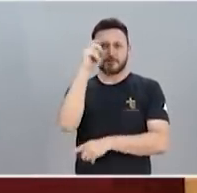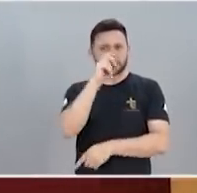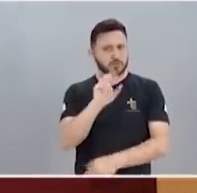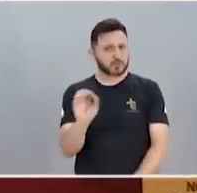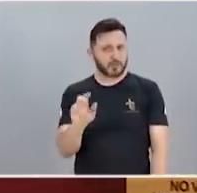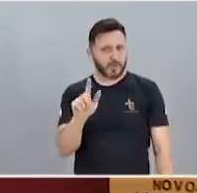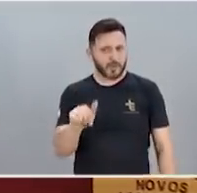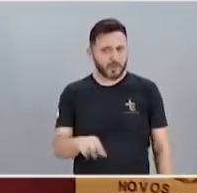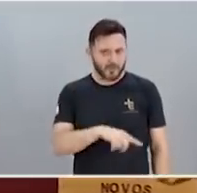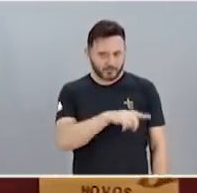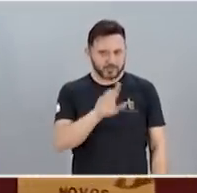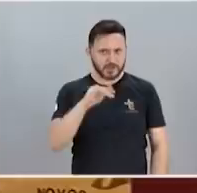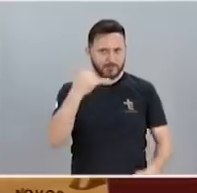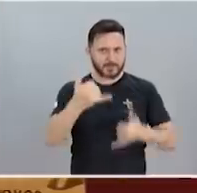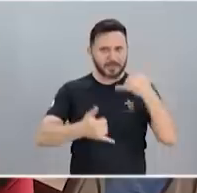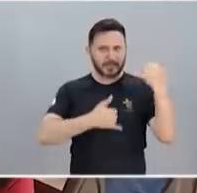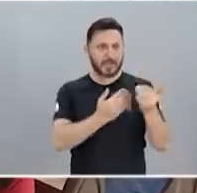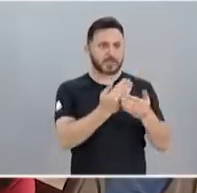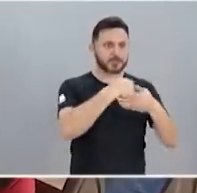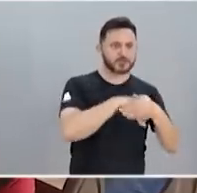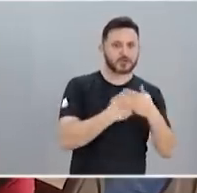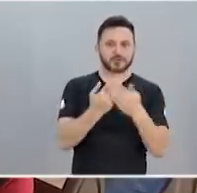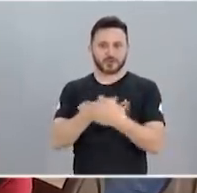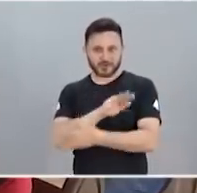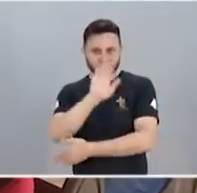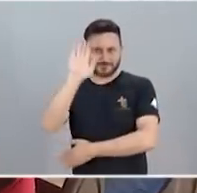brincou de esconde-esconde? Quem brincou quando criança?